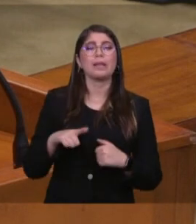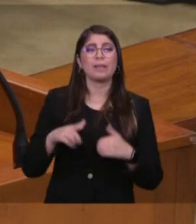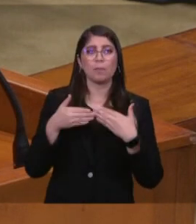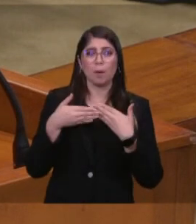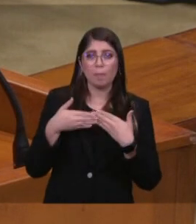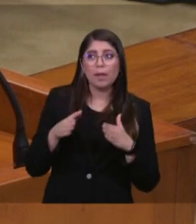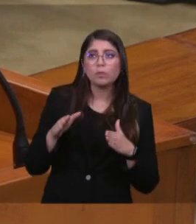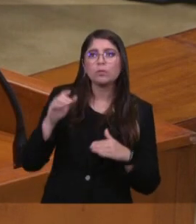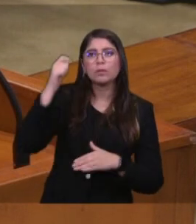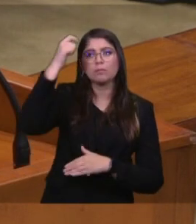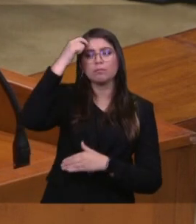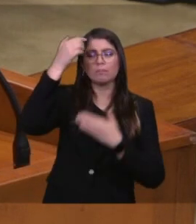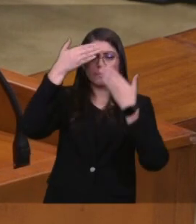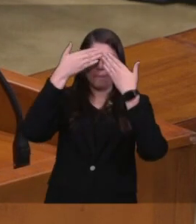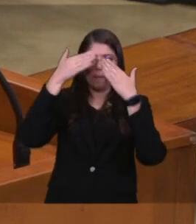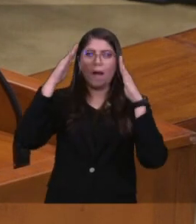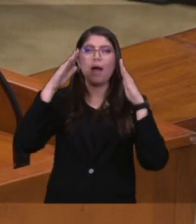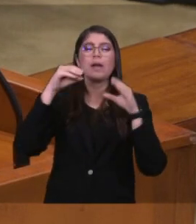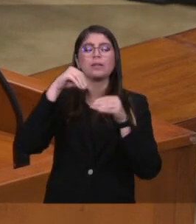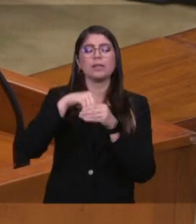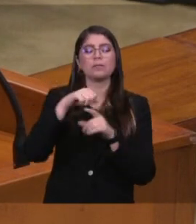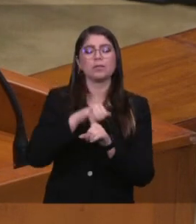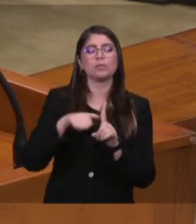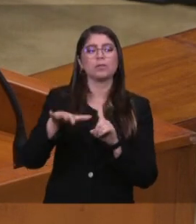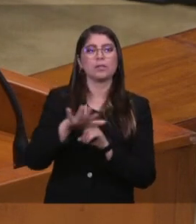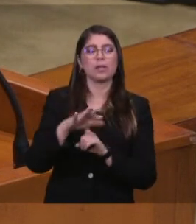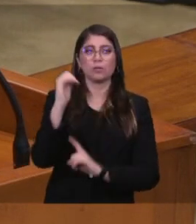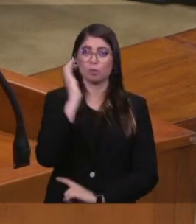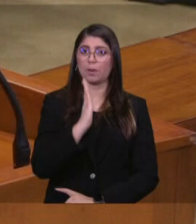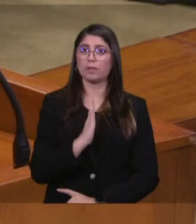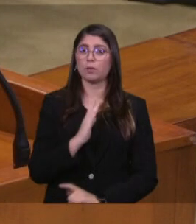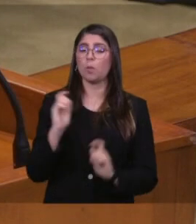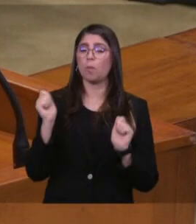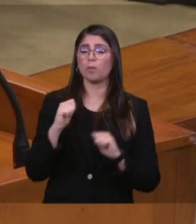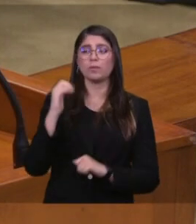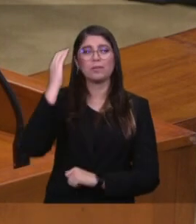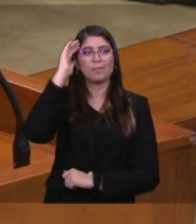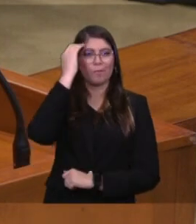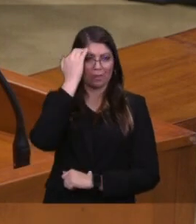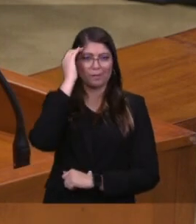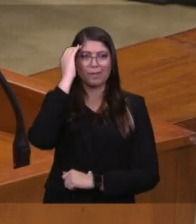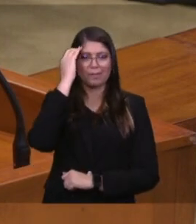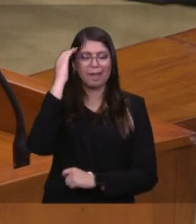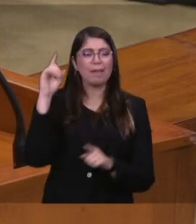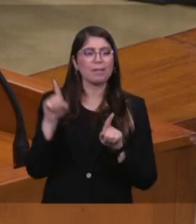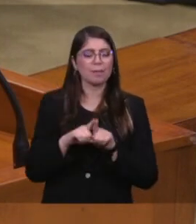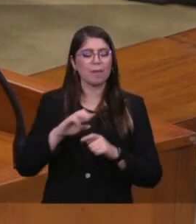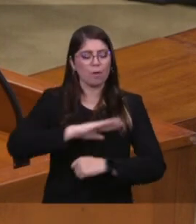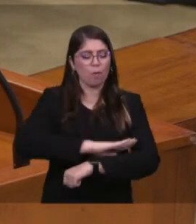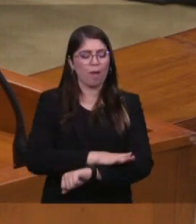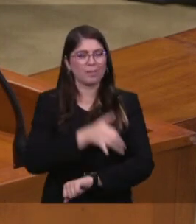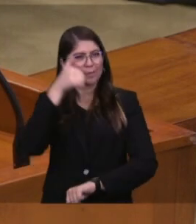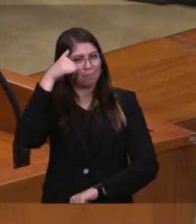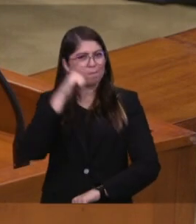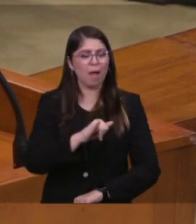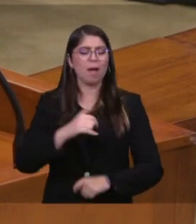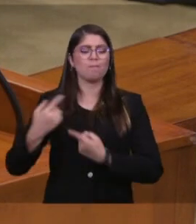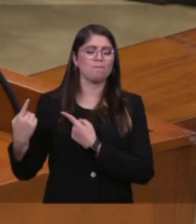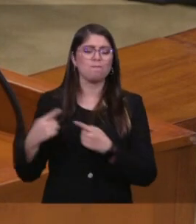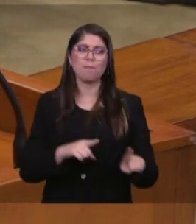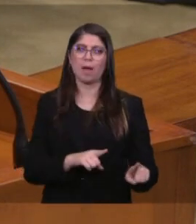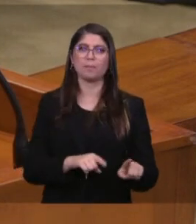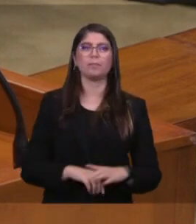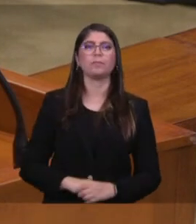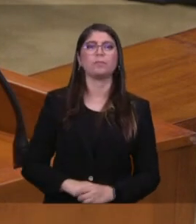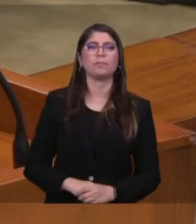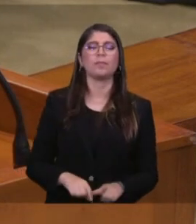abertura cognitiva na sociedade brasileira que permitiu conhecer, compreender e combater o racismo. Como temos destacado